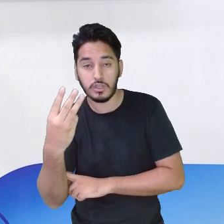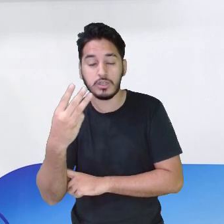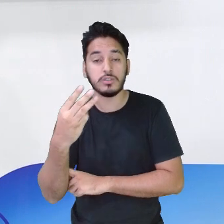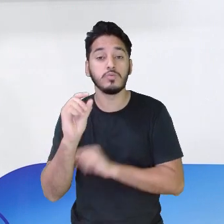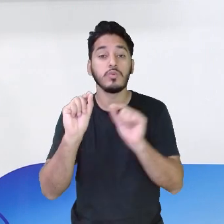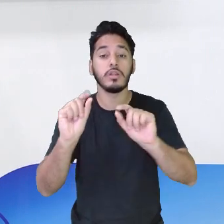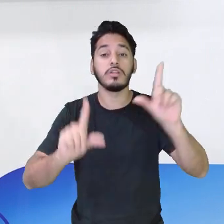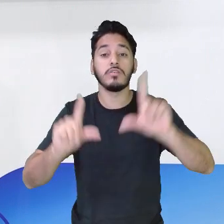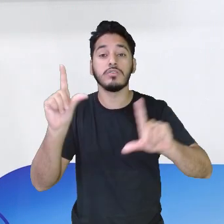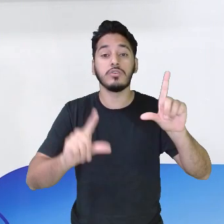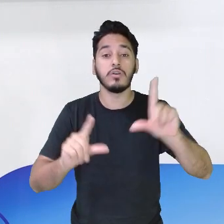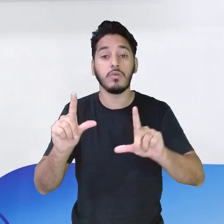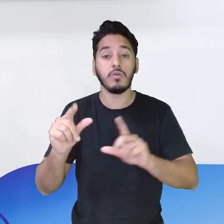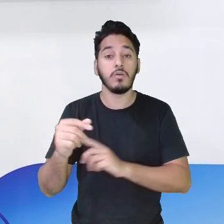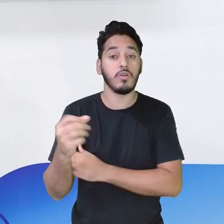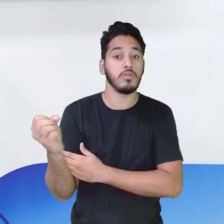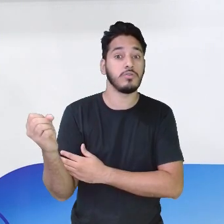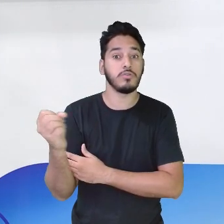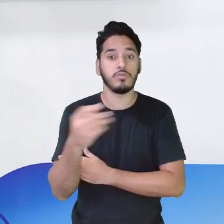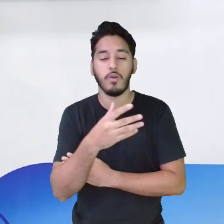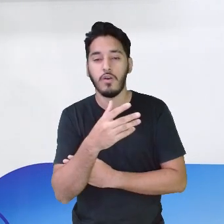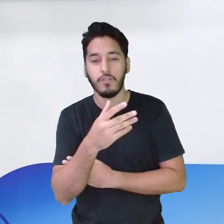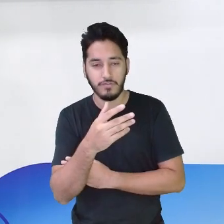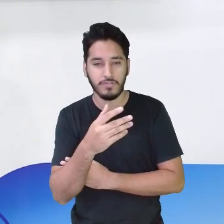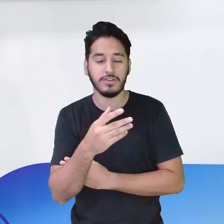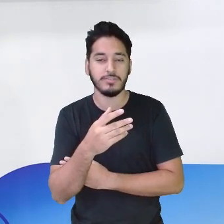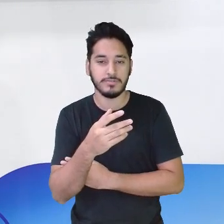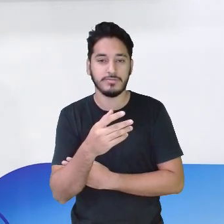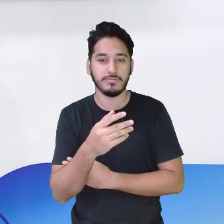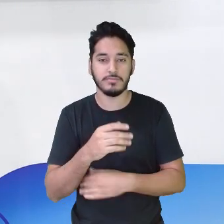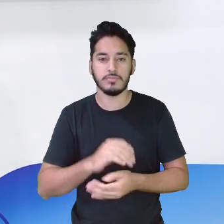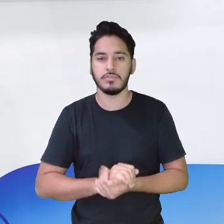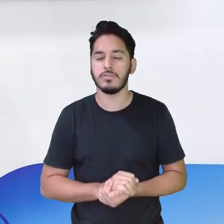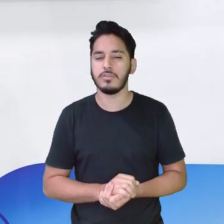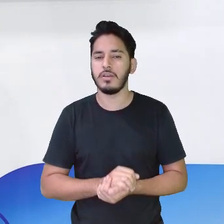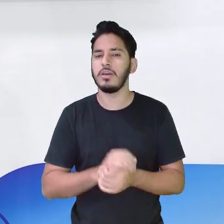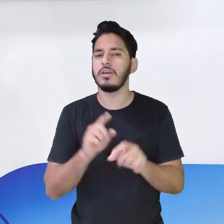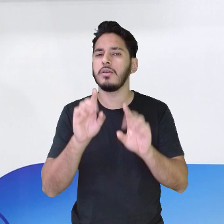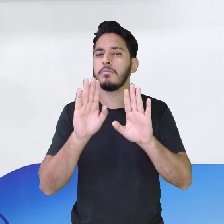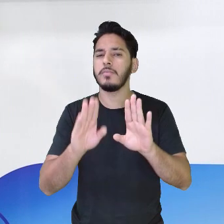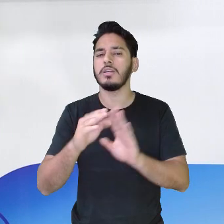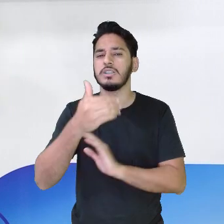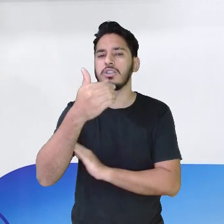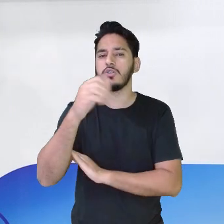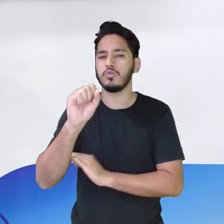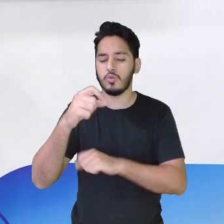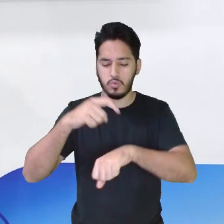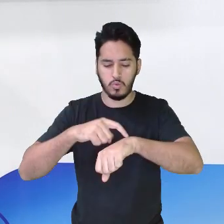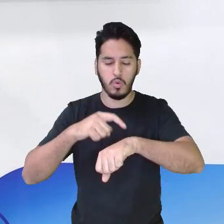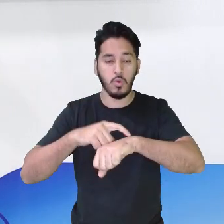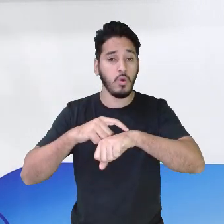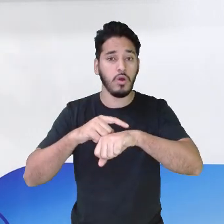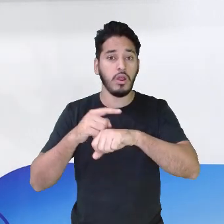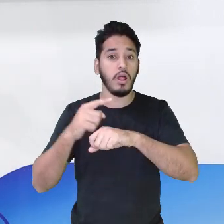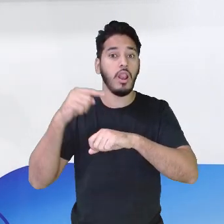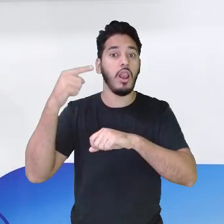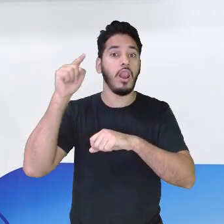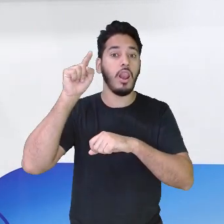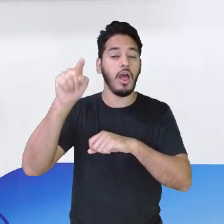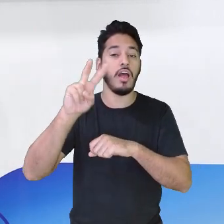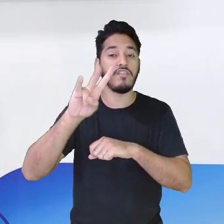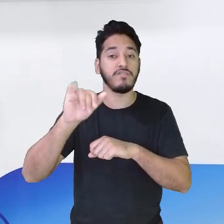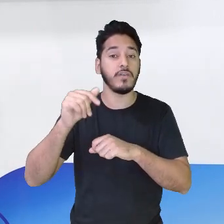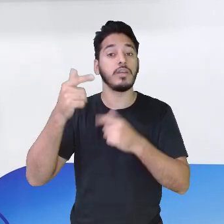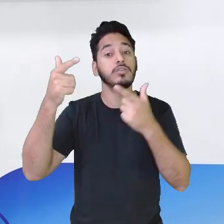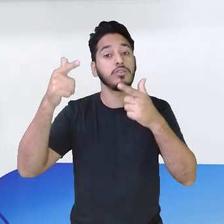TV Nova. Além disso, tem uma reprise a partir das 18 horas. Não se preocupe, se você está na aula, não conseguiu assistir